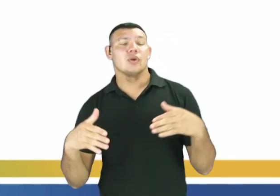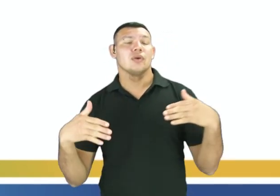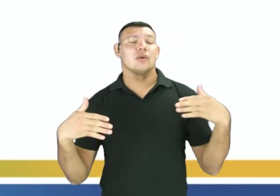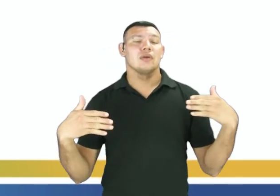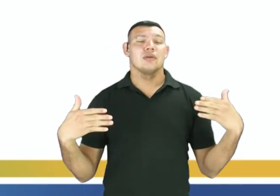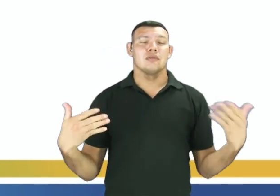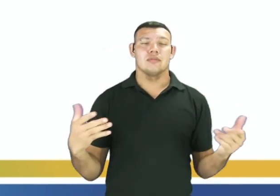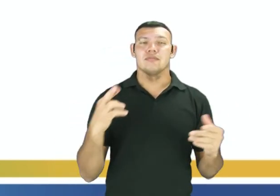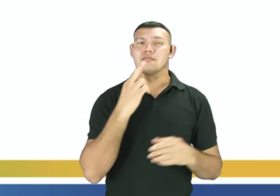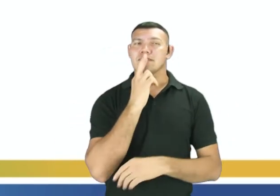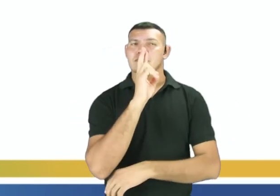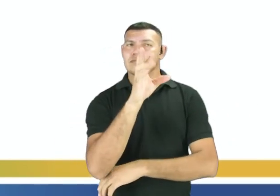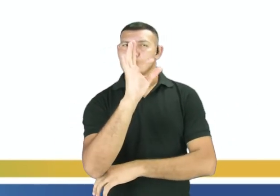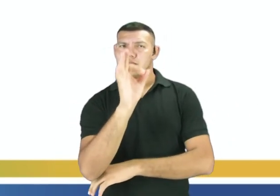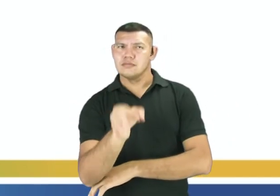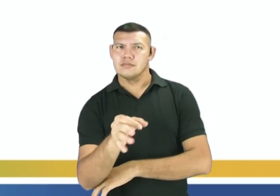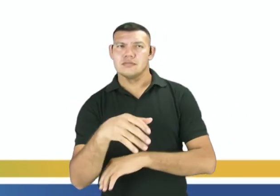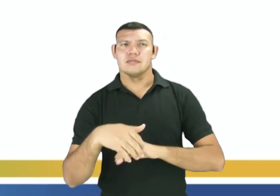correta é a...